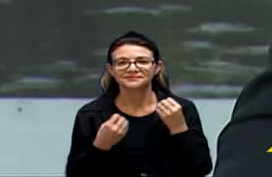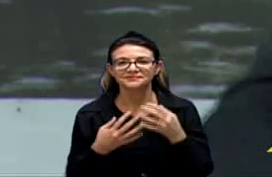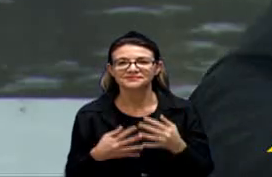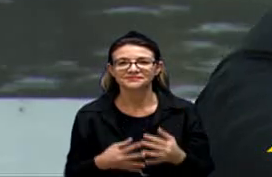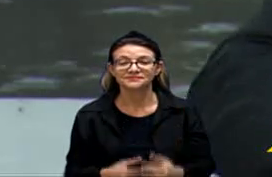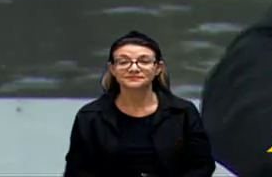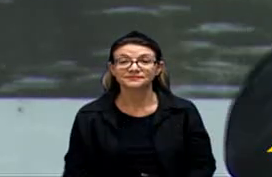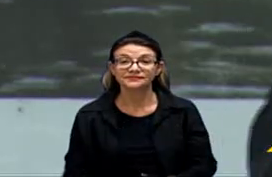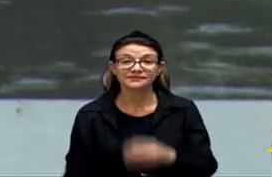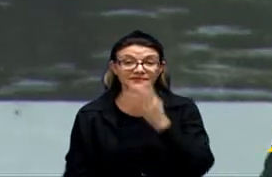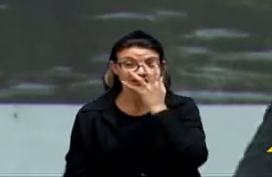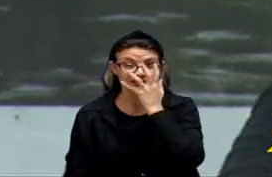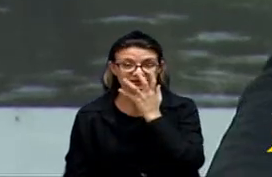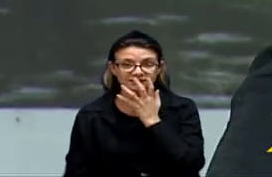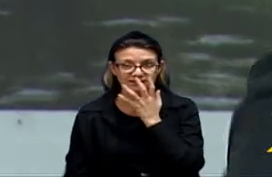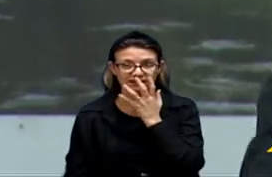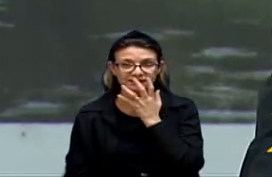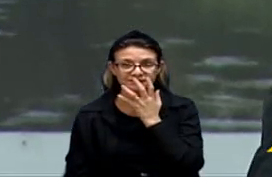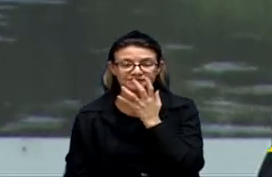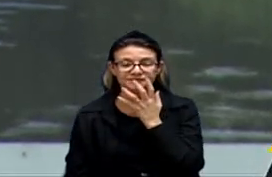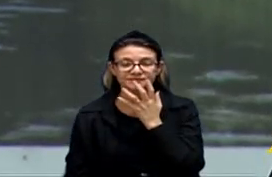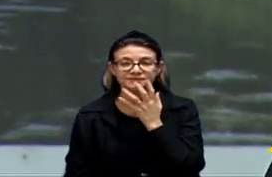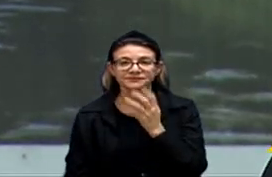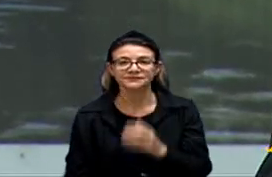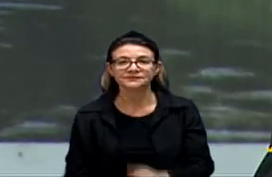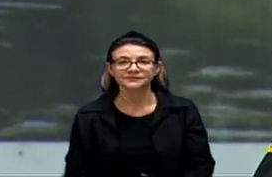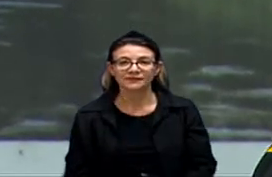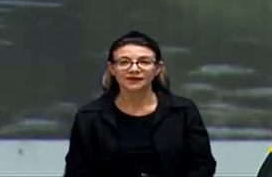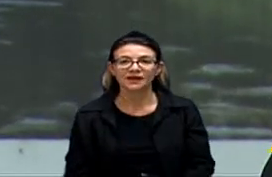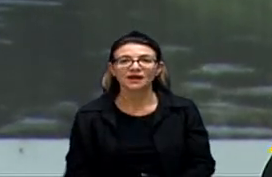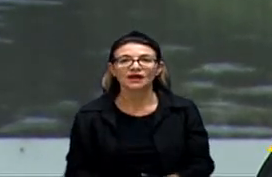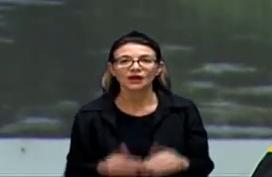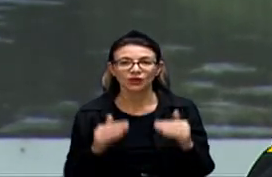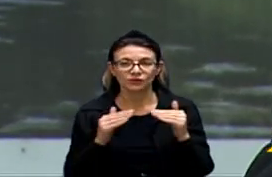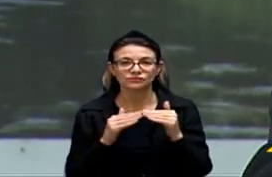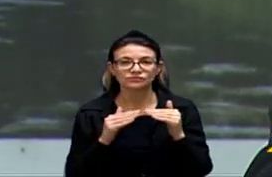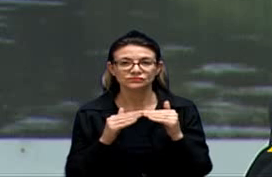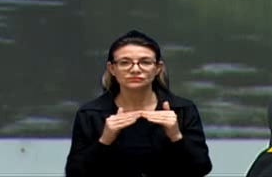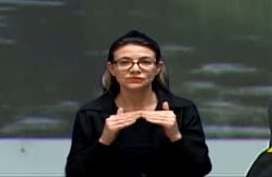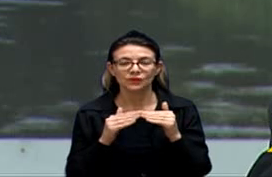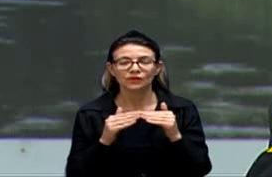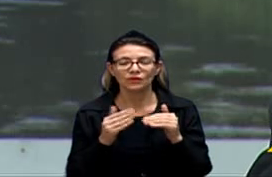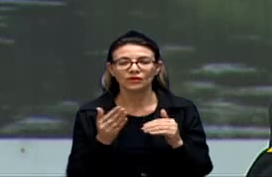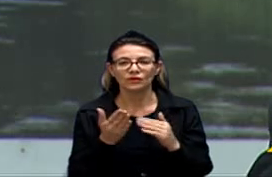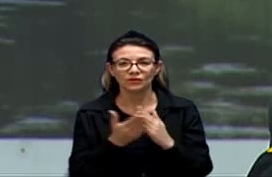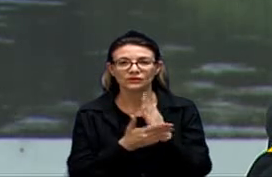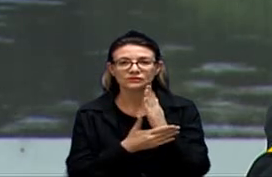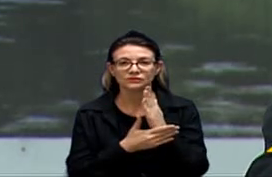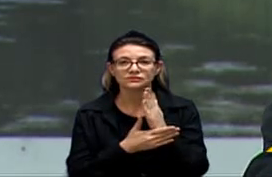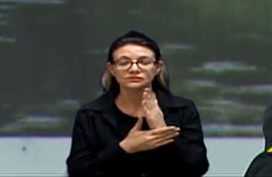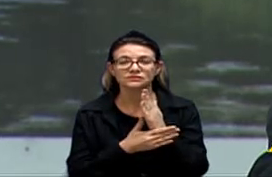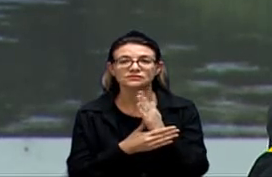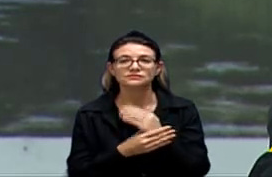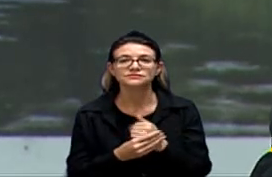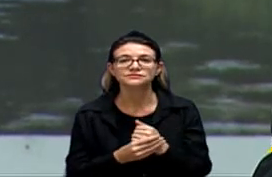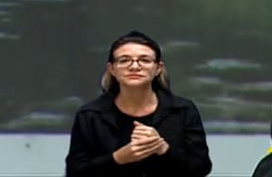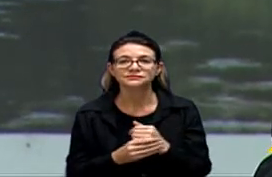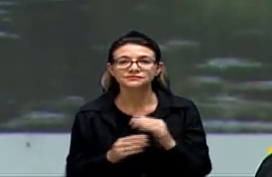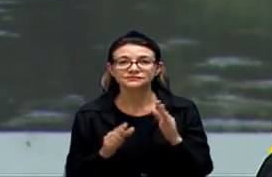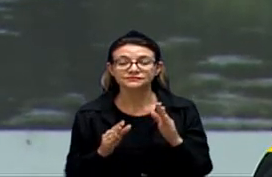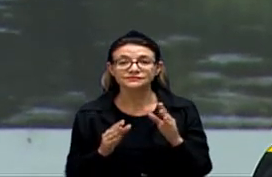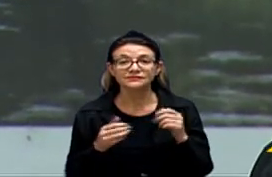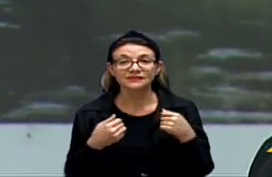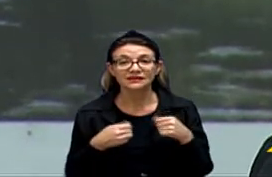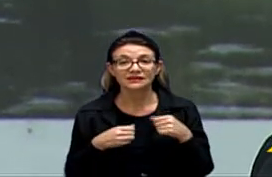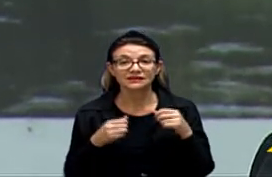sério e delicado Olha só primeiro eu quero adentar aqui que eu voto favorável ao projeto no entanto senhor presidente tem algumas questões que a gente precisa